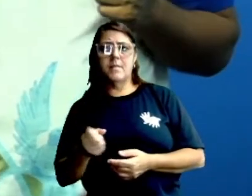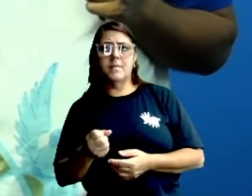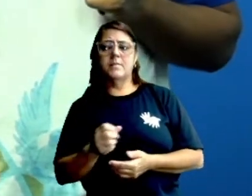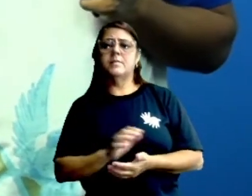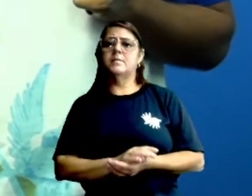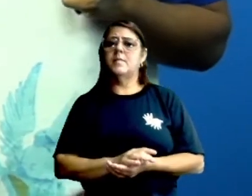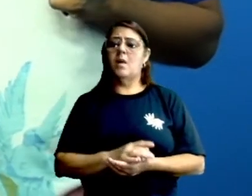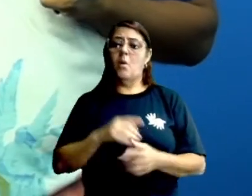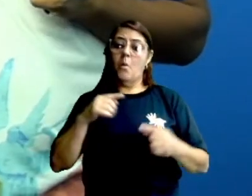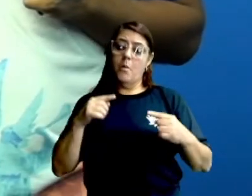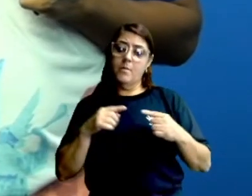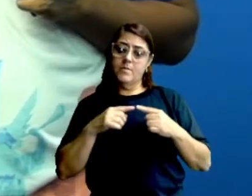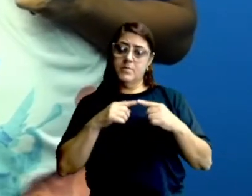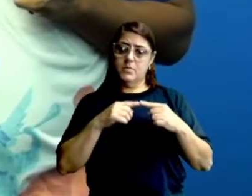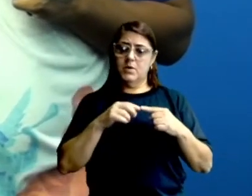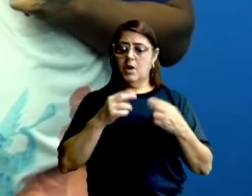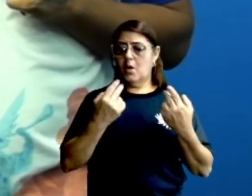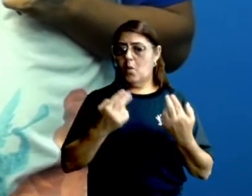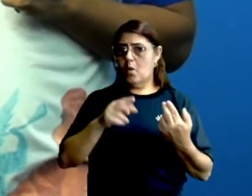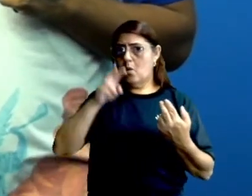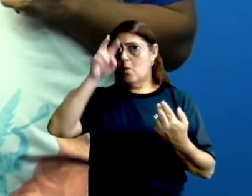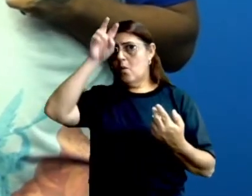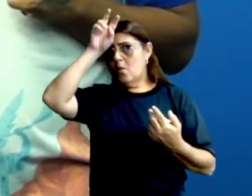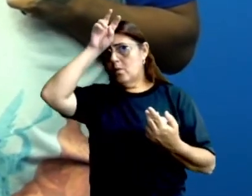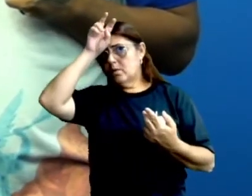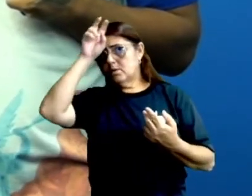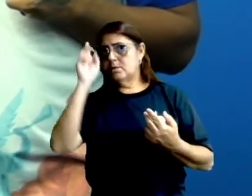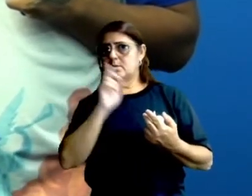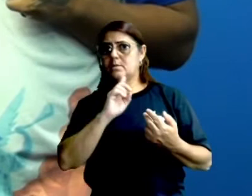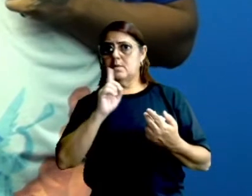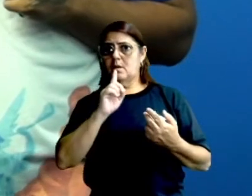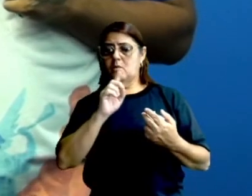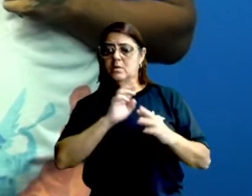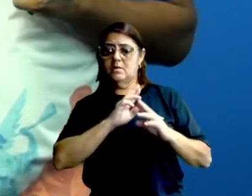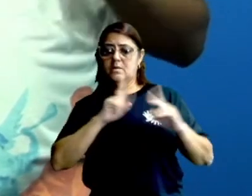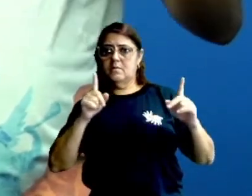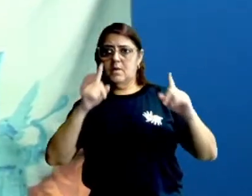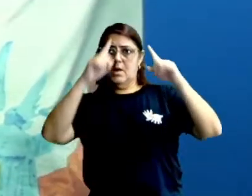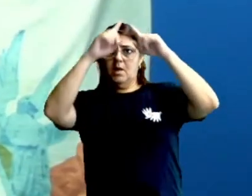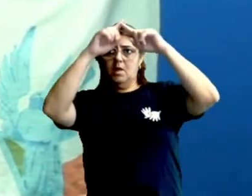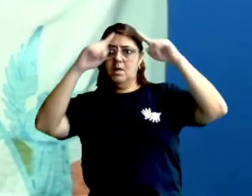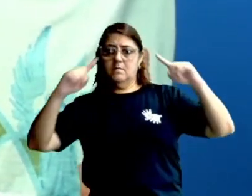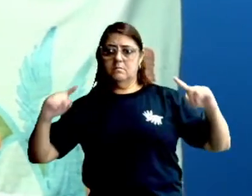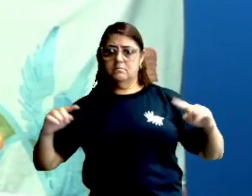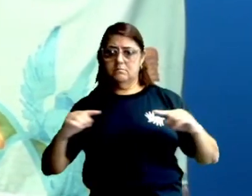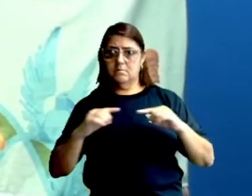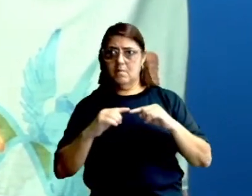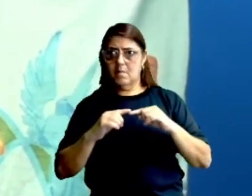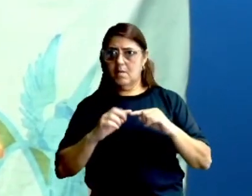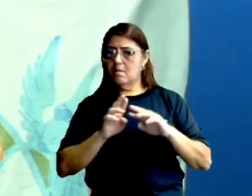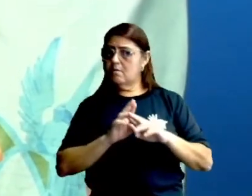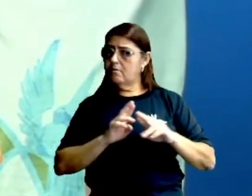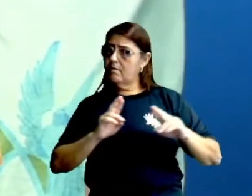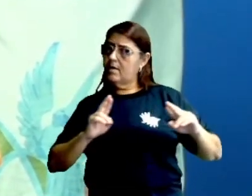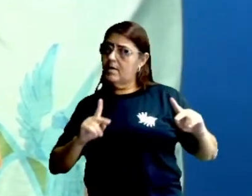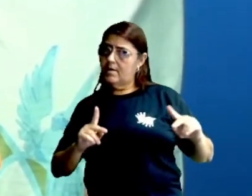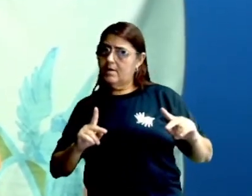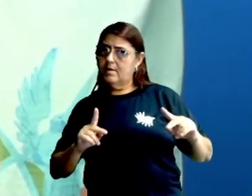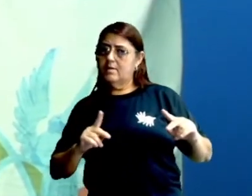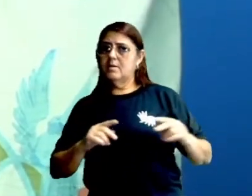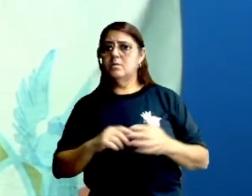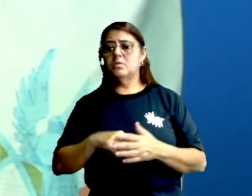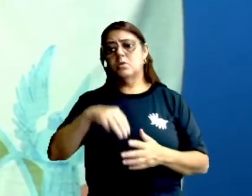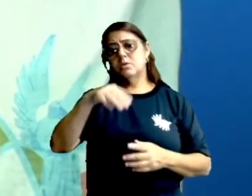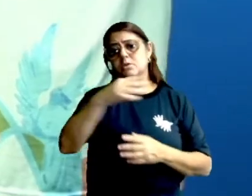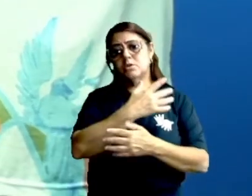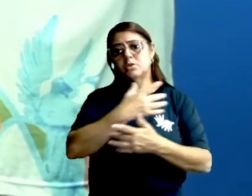não com o mesmo objetivo que o Egito, porque no Egito as pirâmides eram as tumbas do faraó, mas nas sociedades maias,